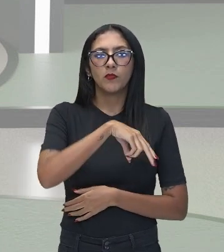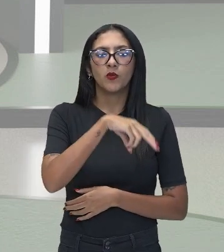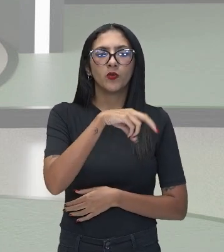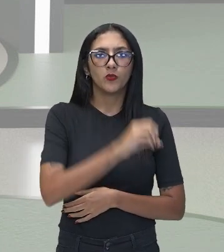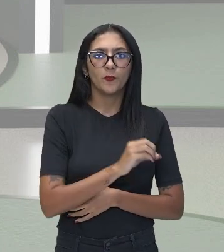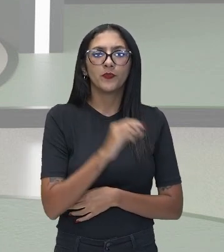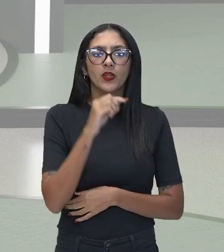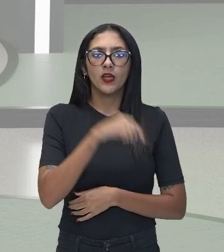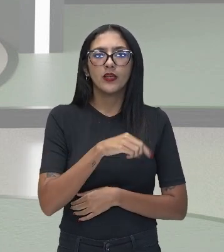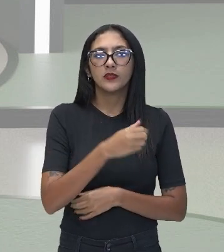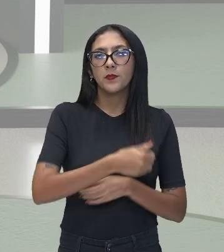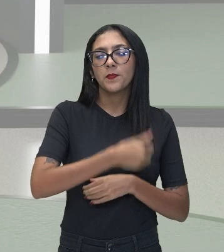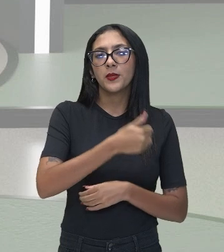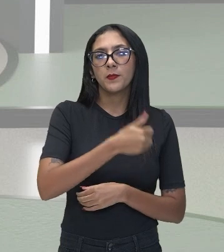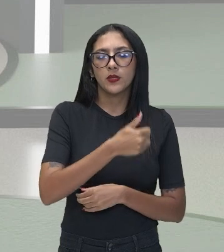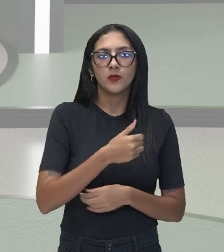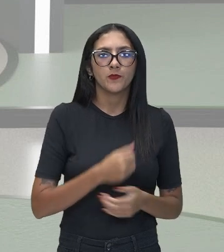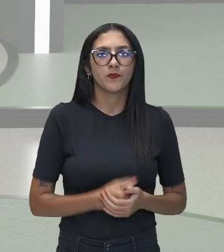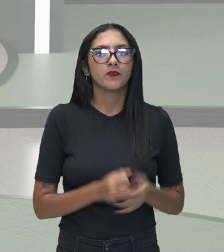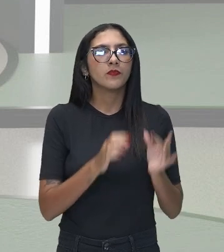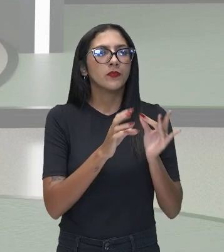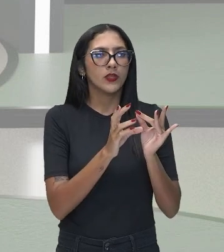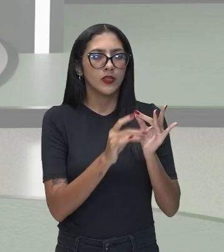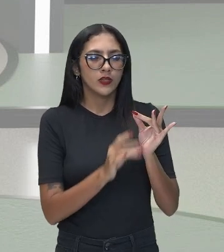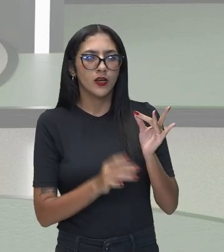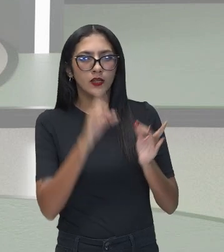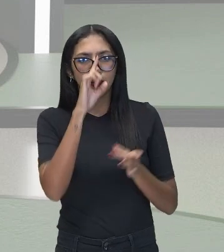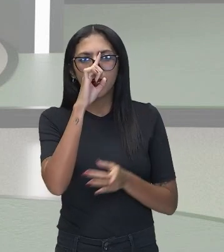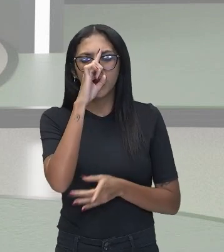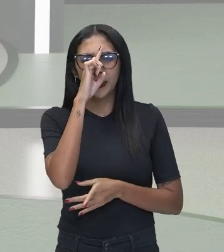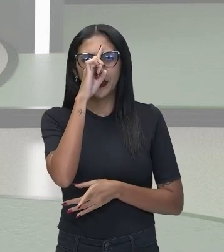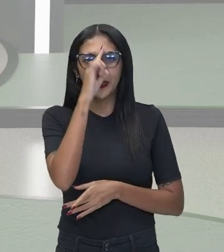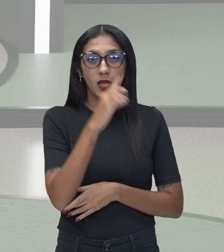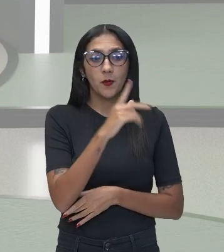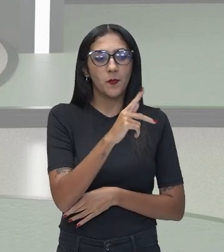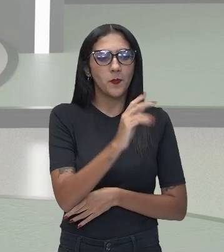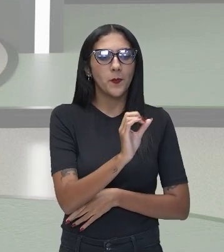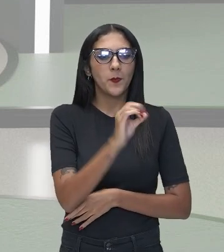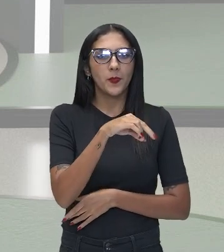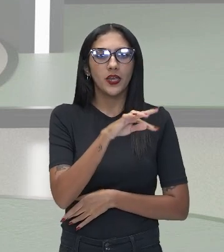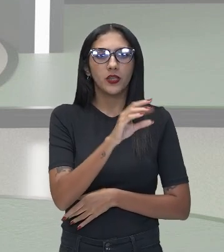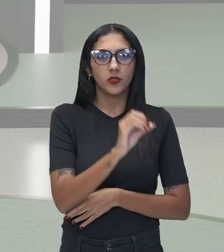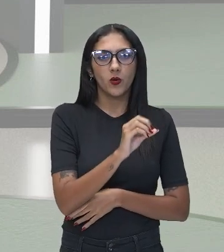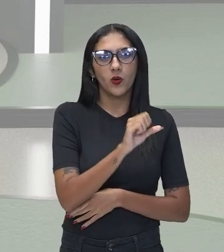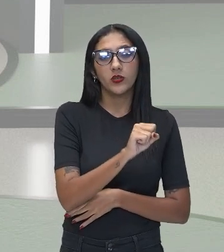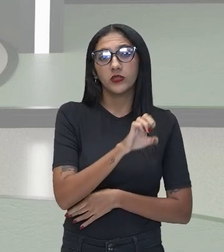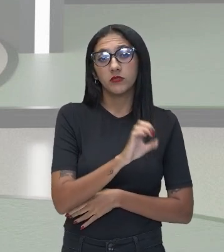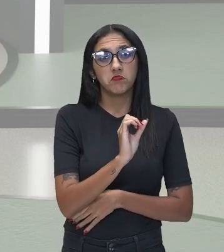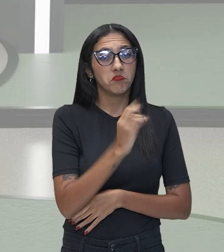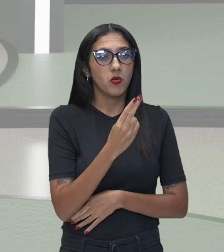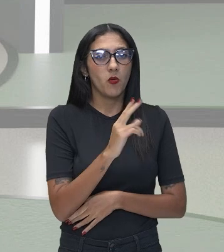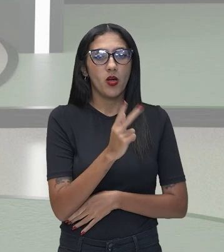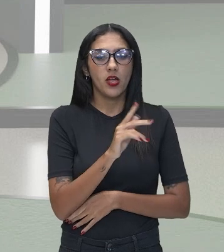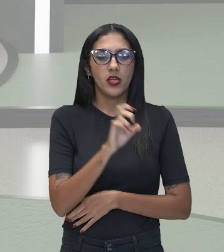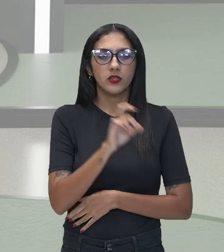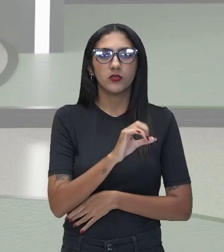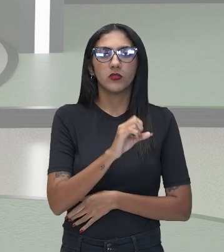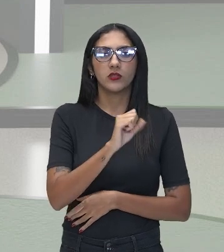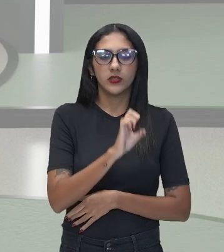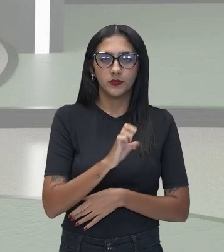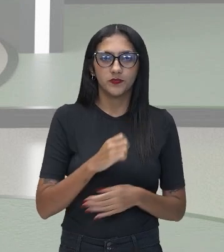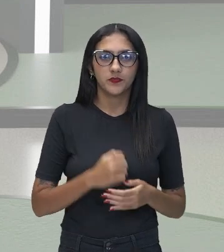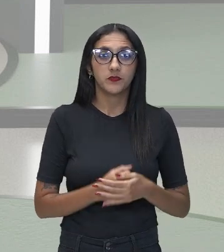Os monossacarídeos, eles são divididos em pentoses ou hexoses. As pentoses se dividem